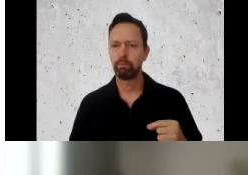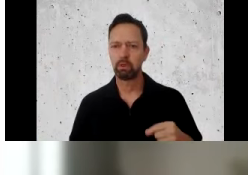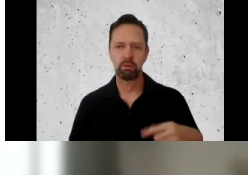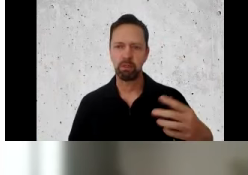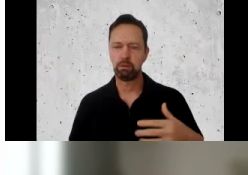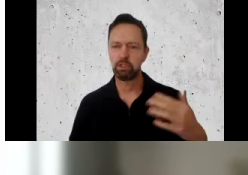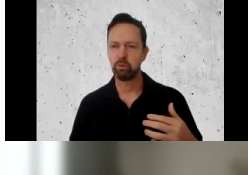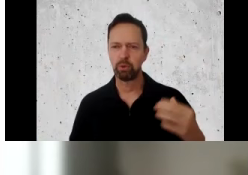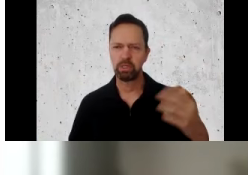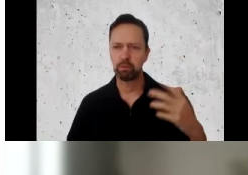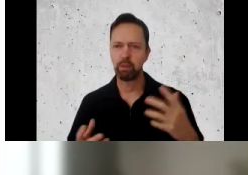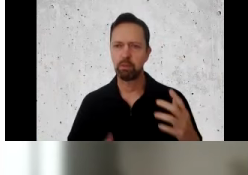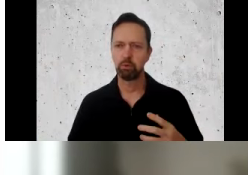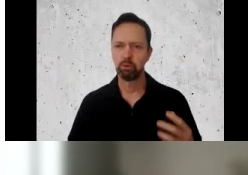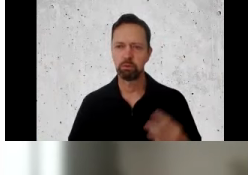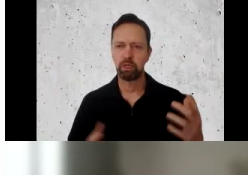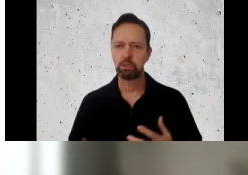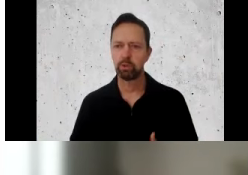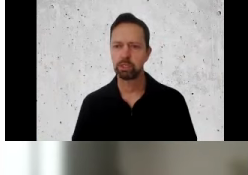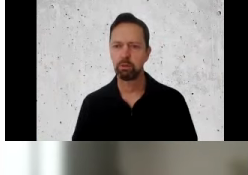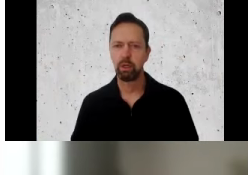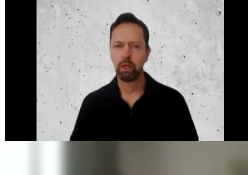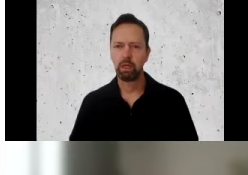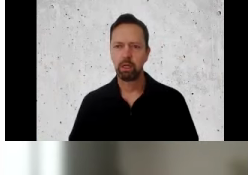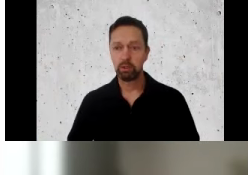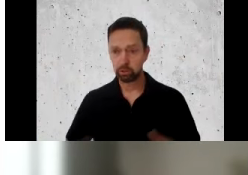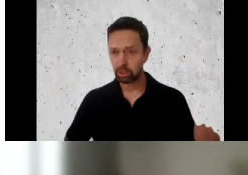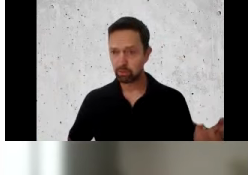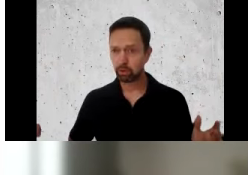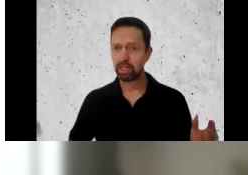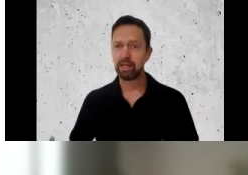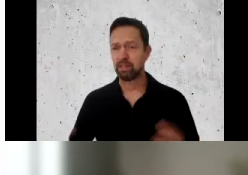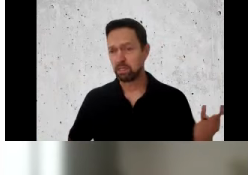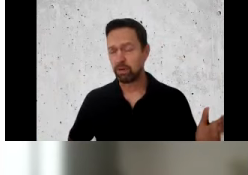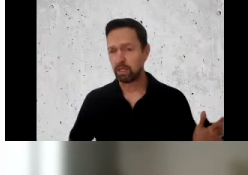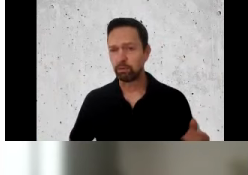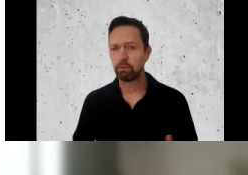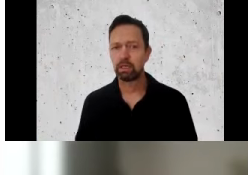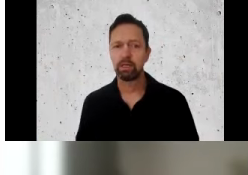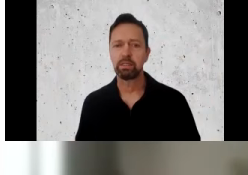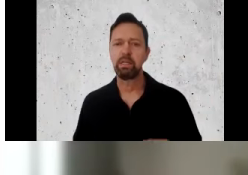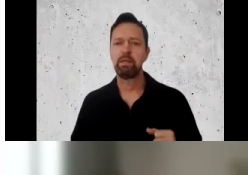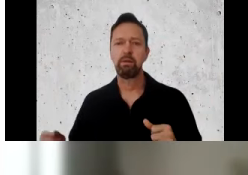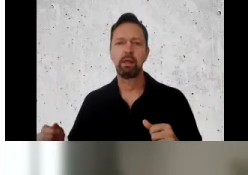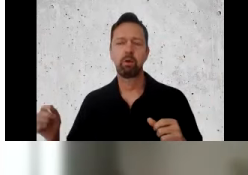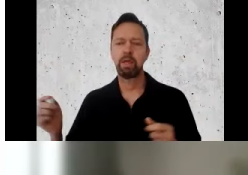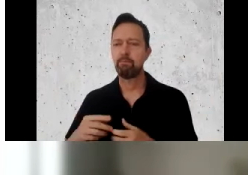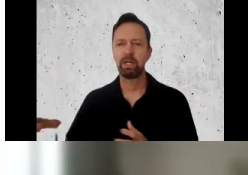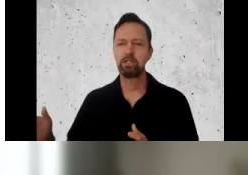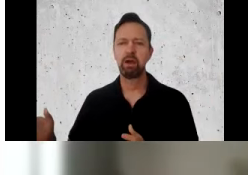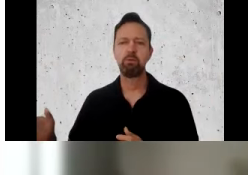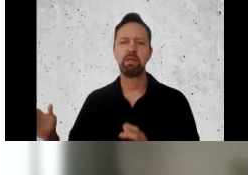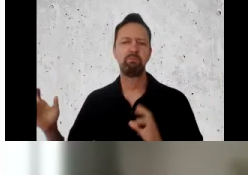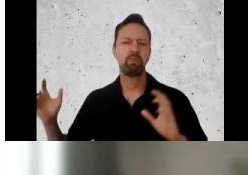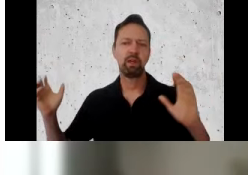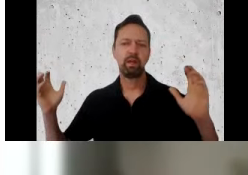funcionou. Sim, 5%, não me lembro o número, 3%, de todas foram tentadas, e várias foram tentadas. E a